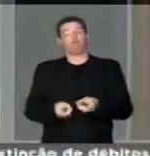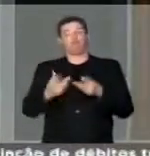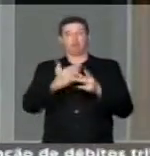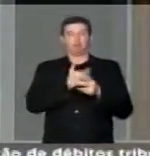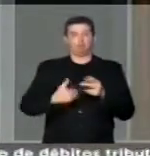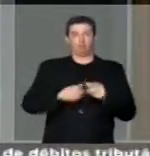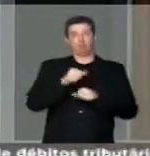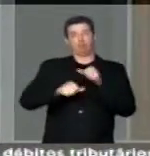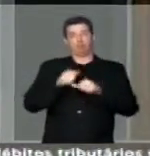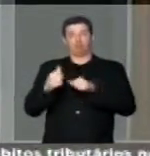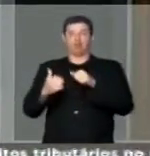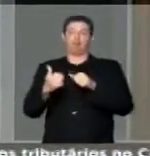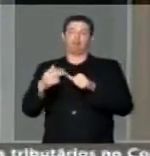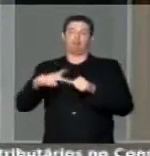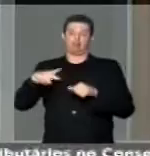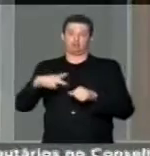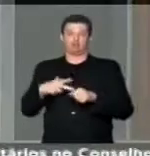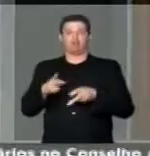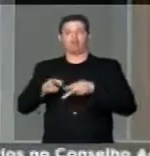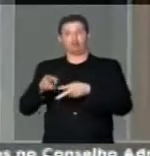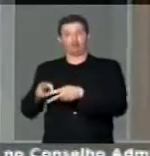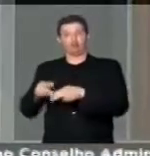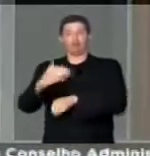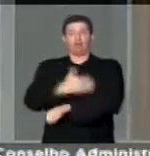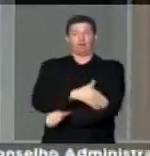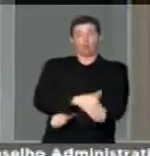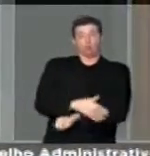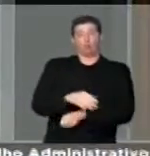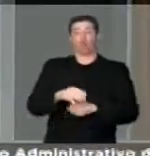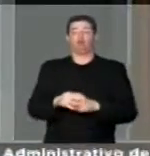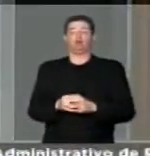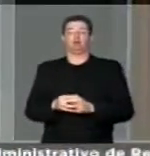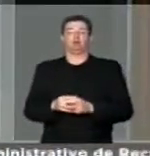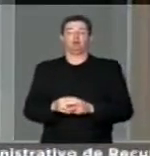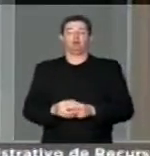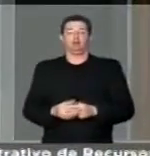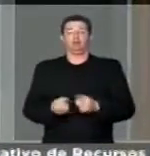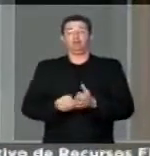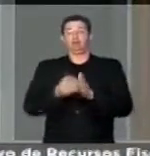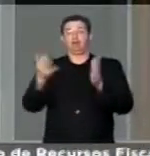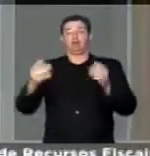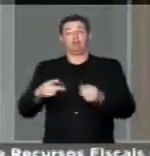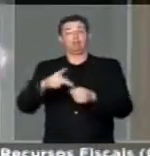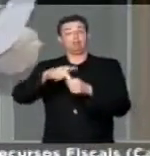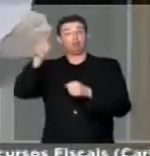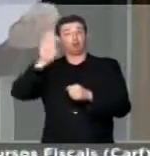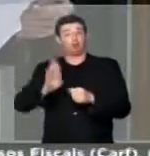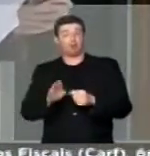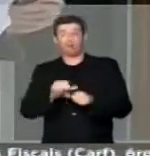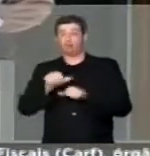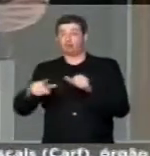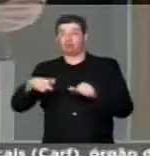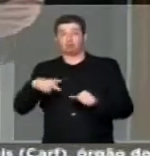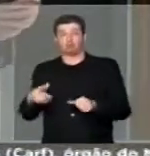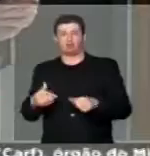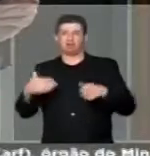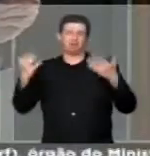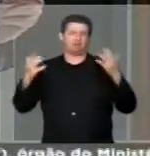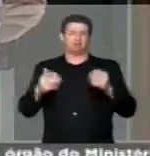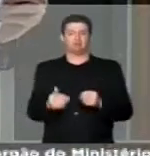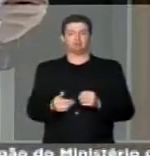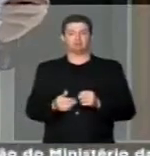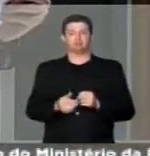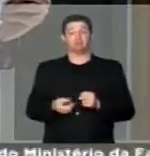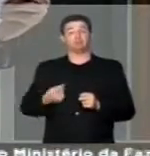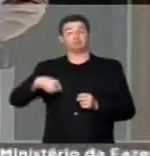privatização de estradas, de ferrovias, de rodovias e etc., da Petrobras e assim por diante. Então, o